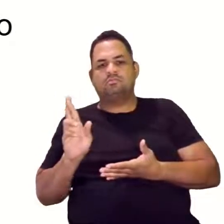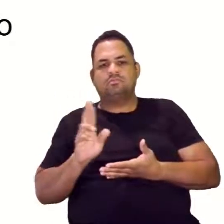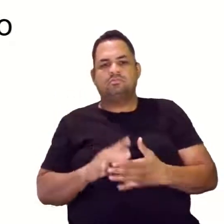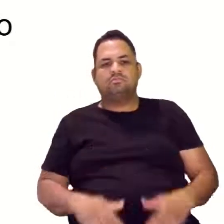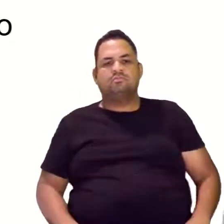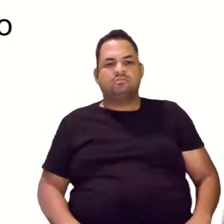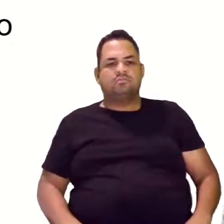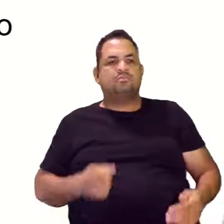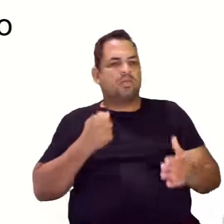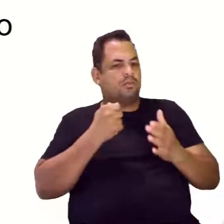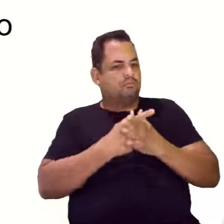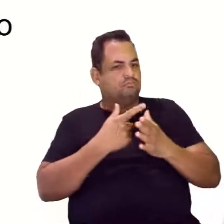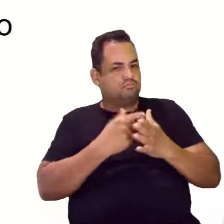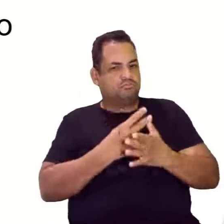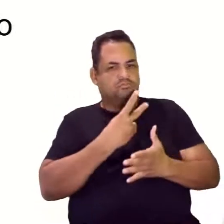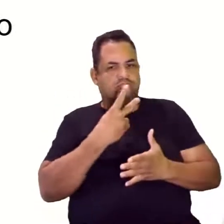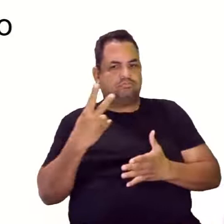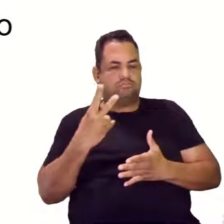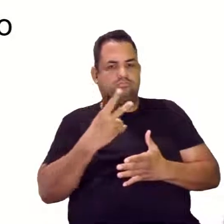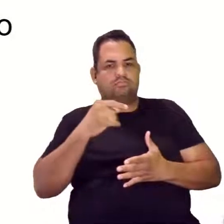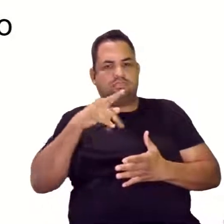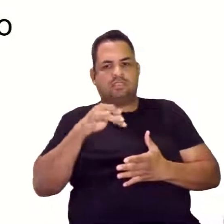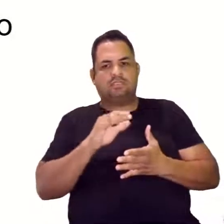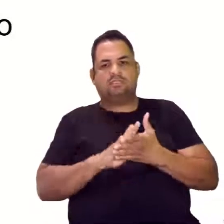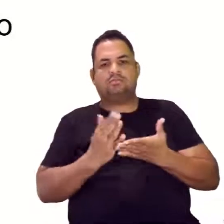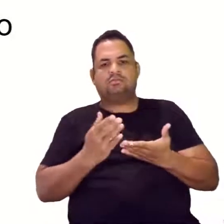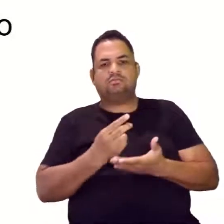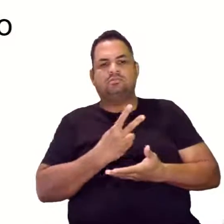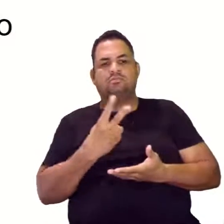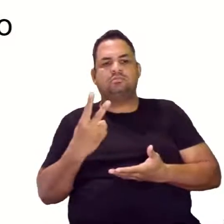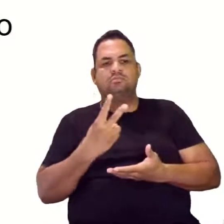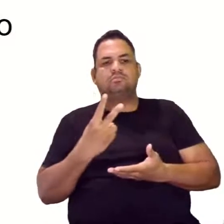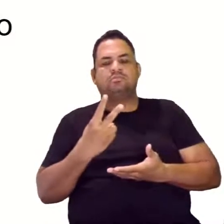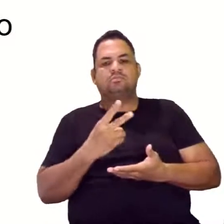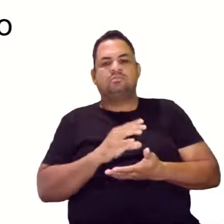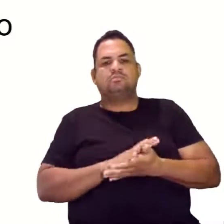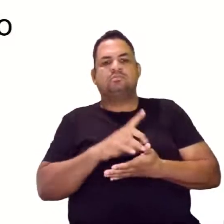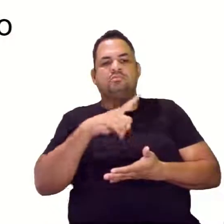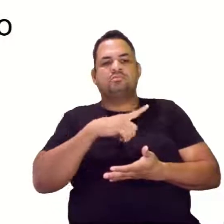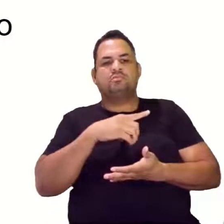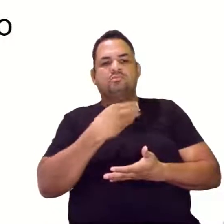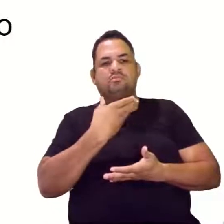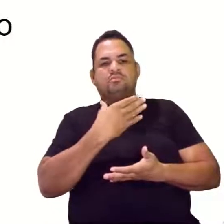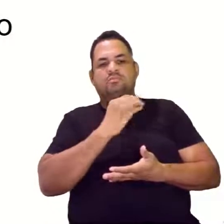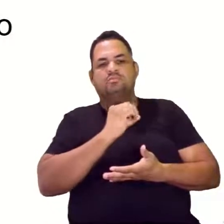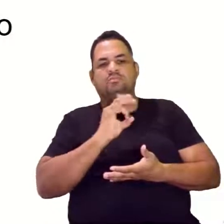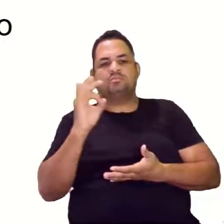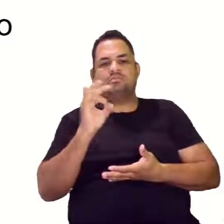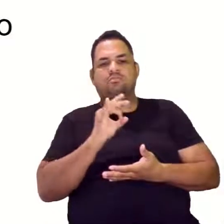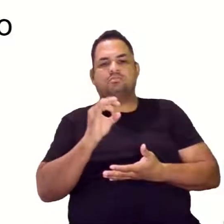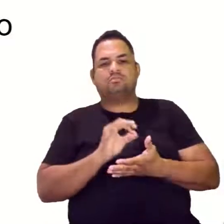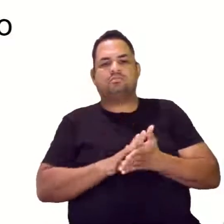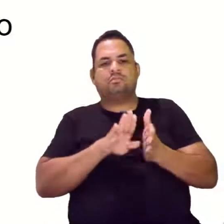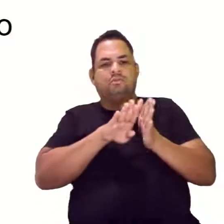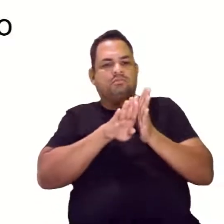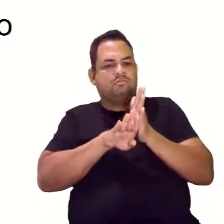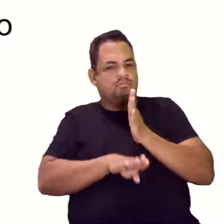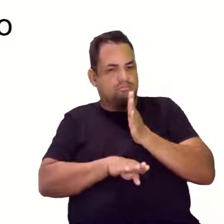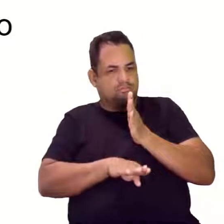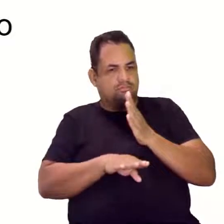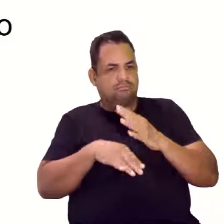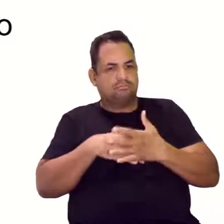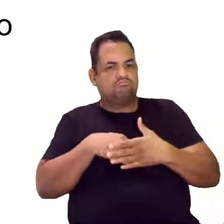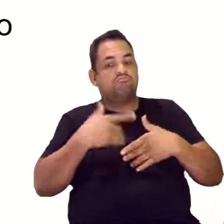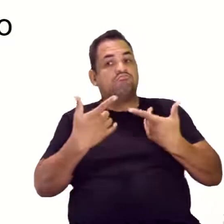21,60. Na compra de 2 packs, o segundo tem 40% de